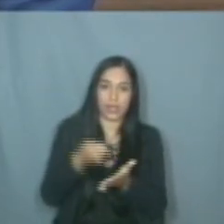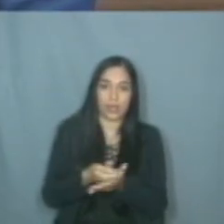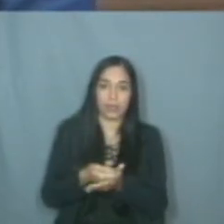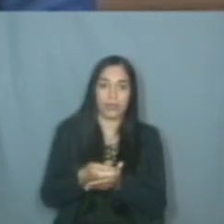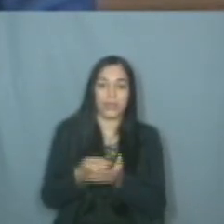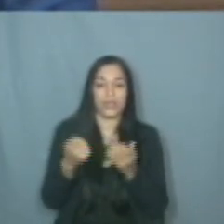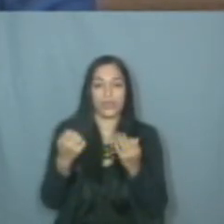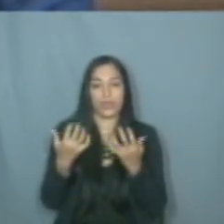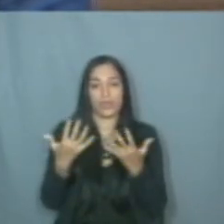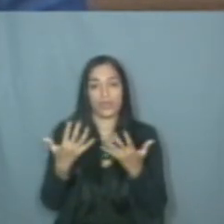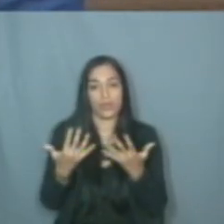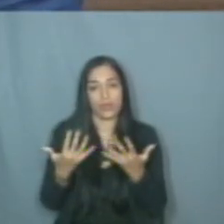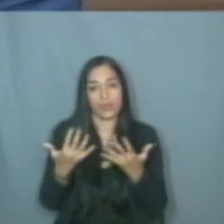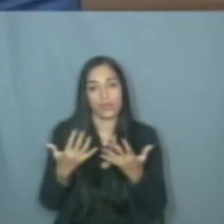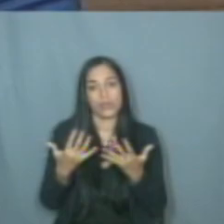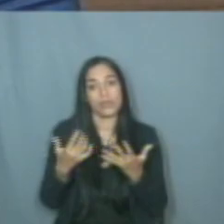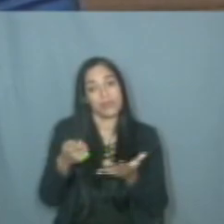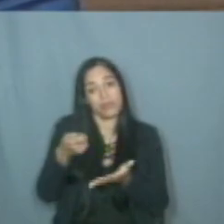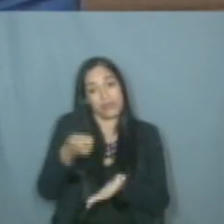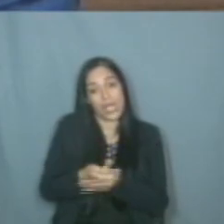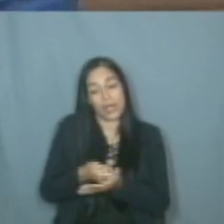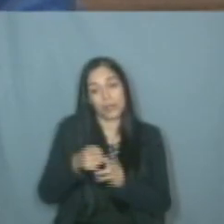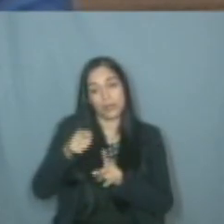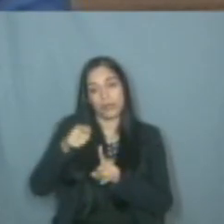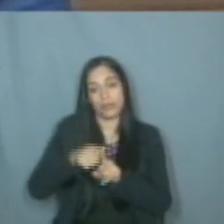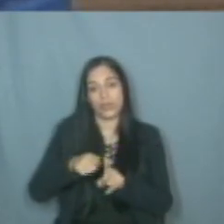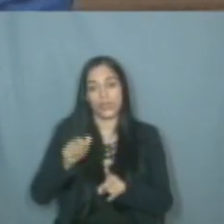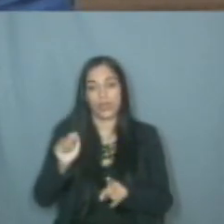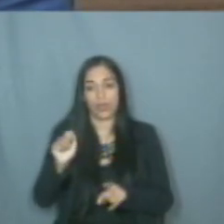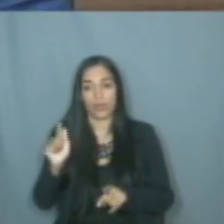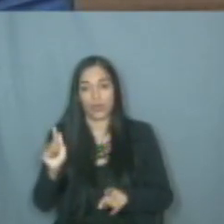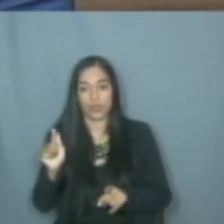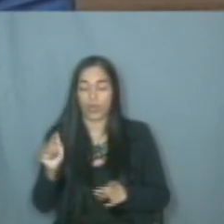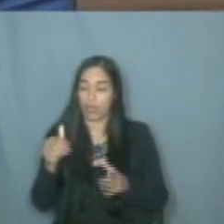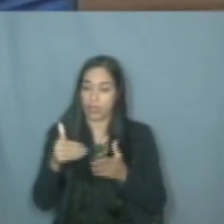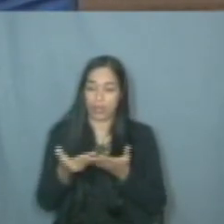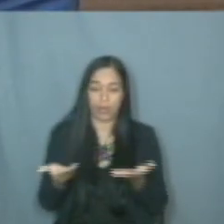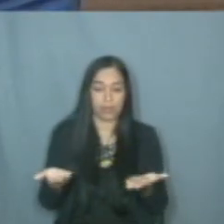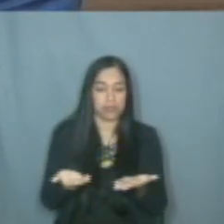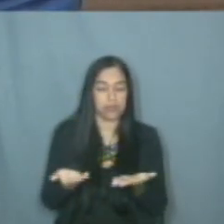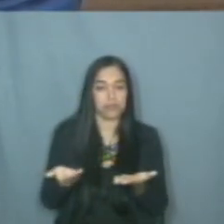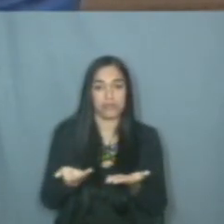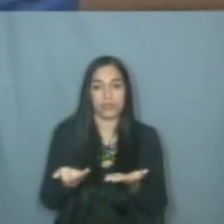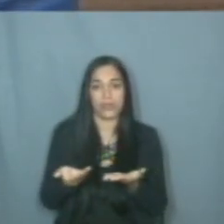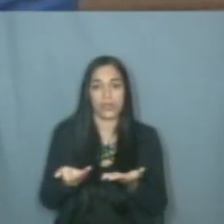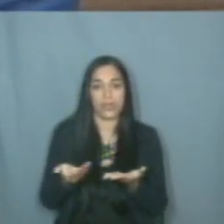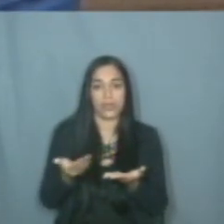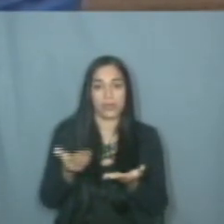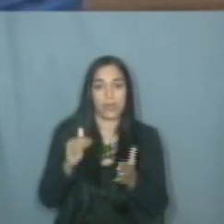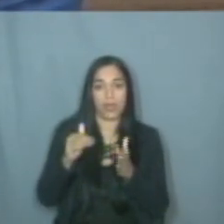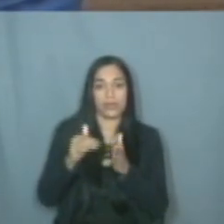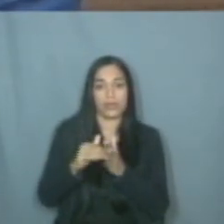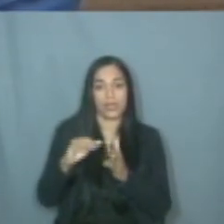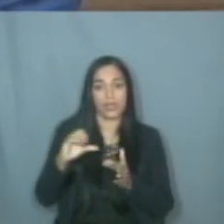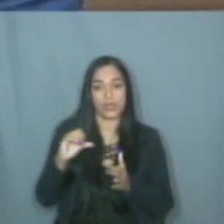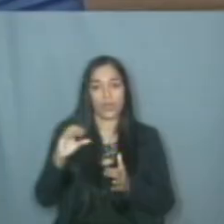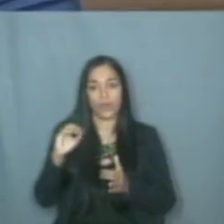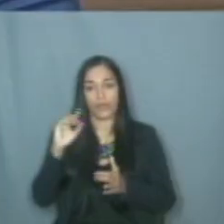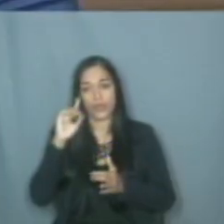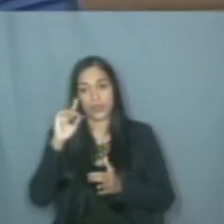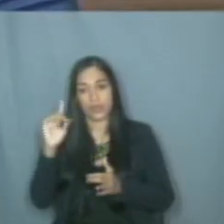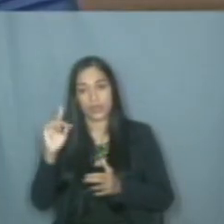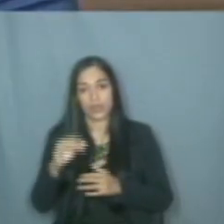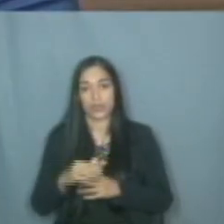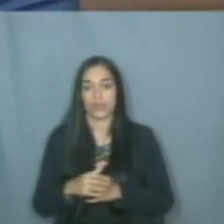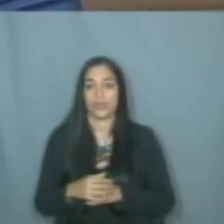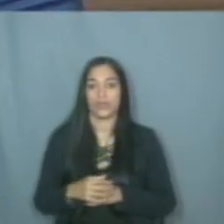uma expectativa informal de pagamento até o mês de agosto. Até agora não saiu, mas com margem de até 90 dias. Morosidade